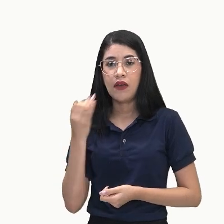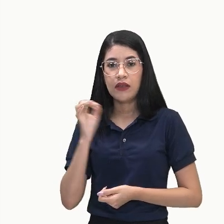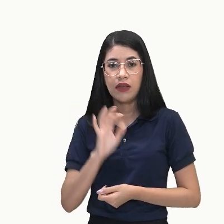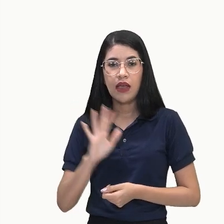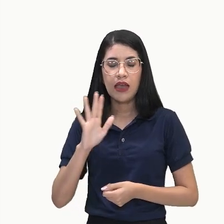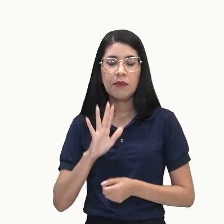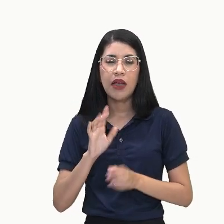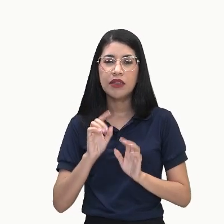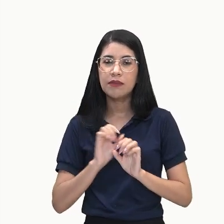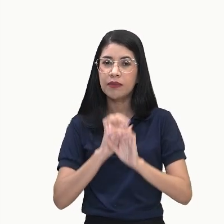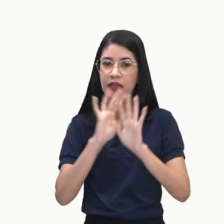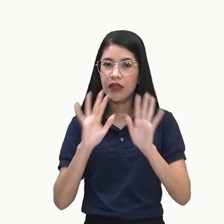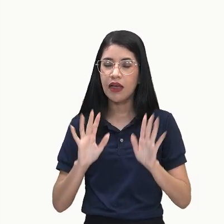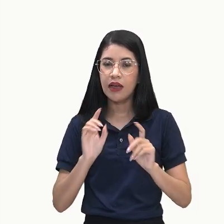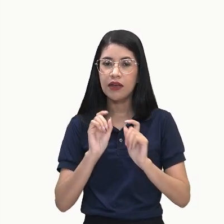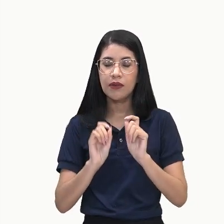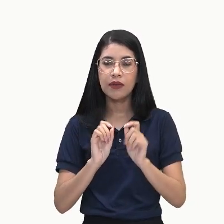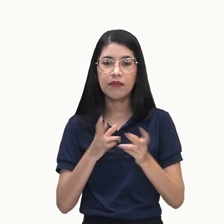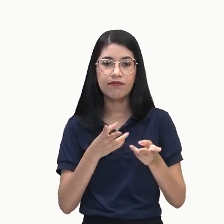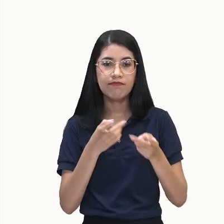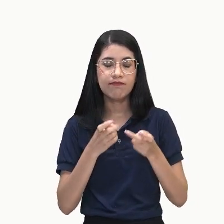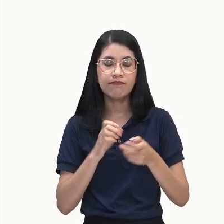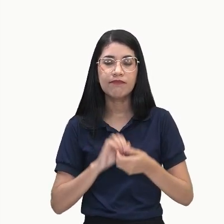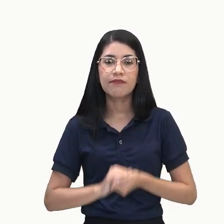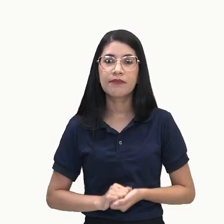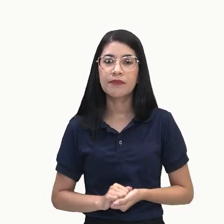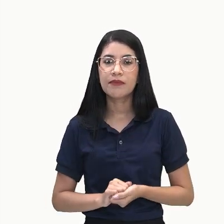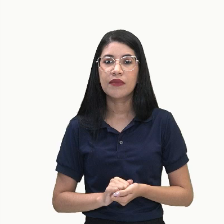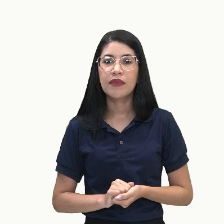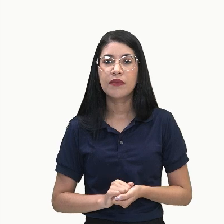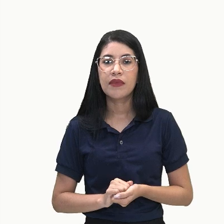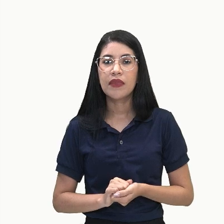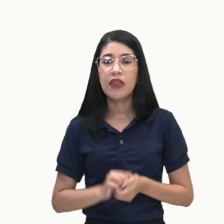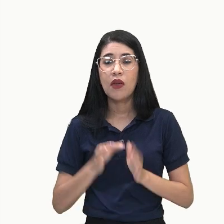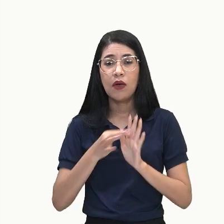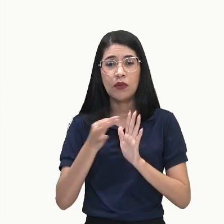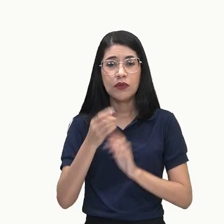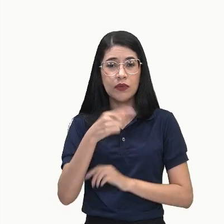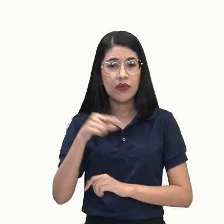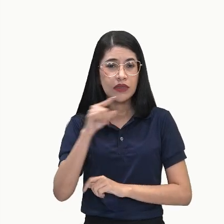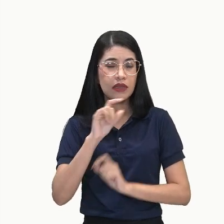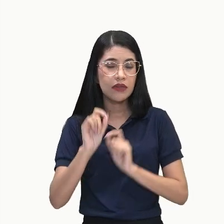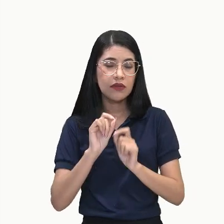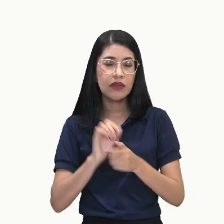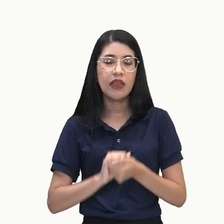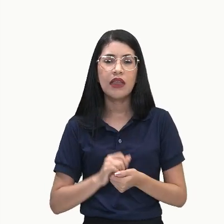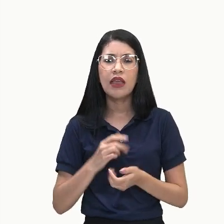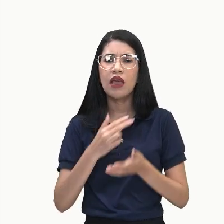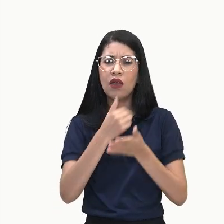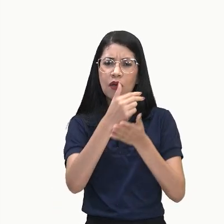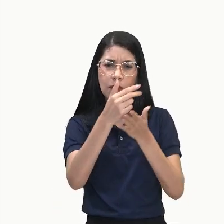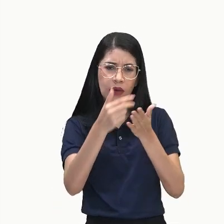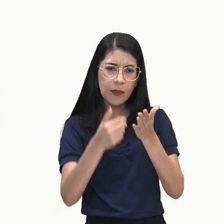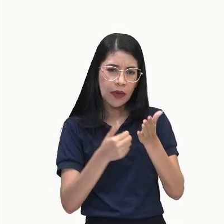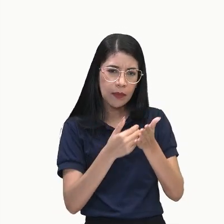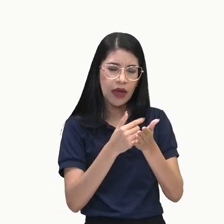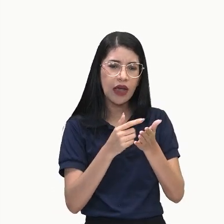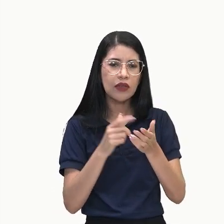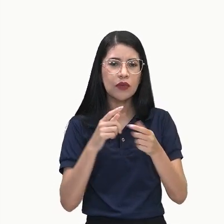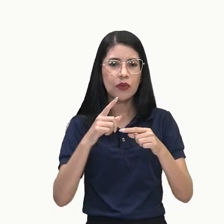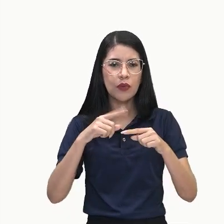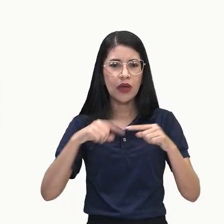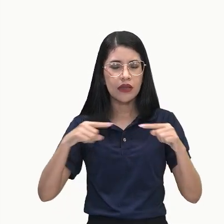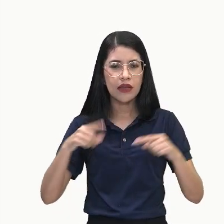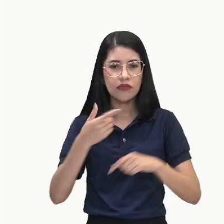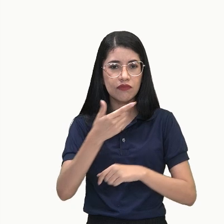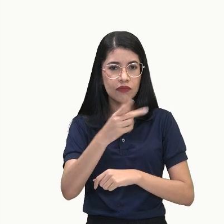bem ilustrado, observem, inclusive sugiro vocês fazerem desenhos no seu caderno, para